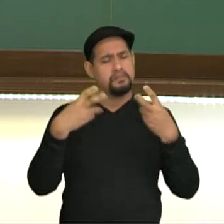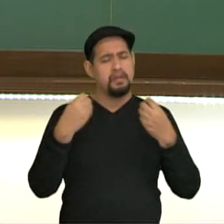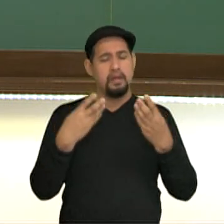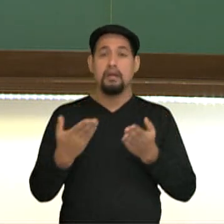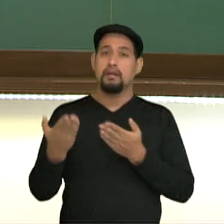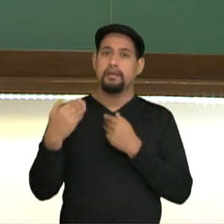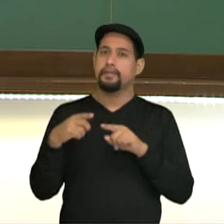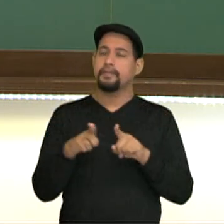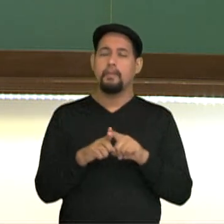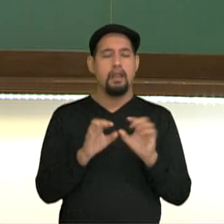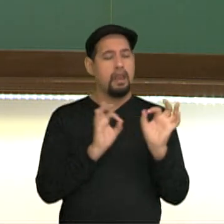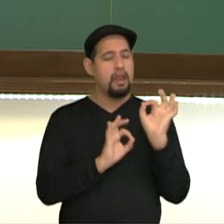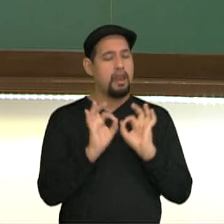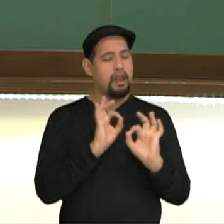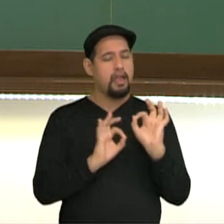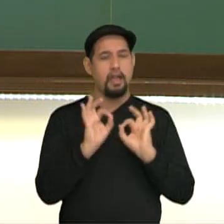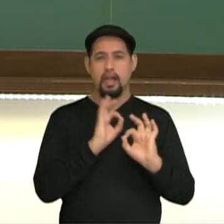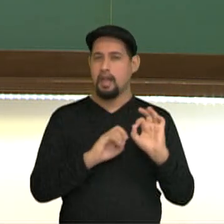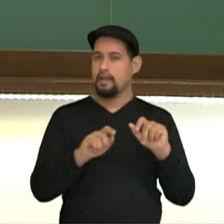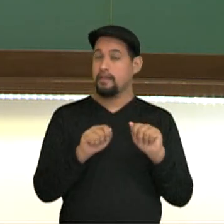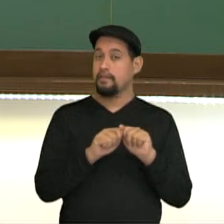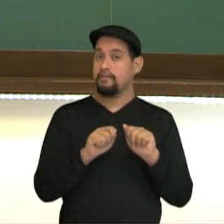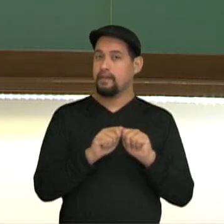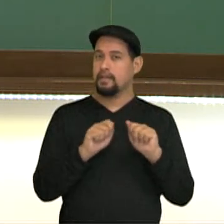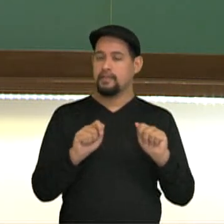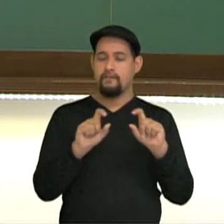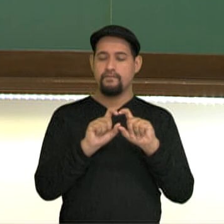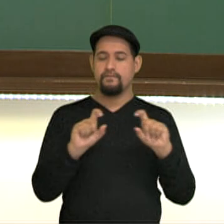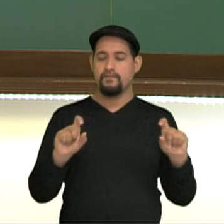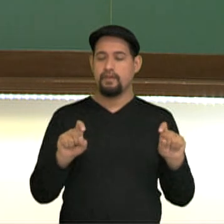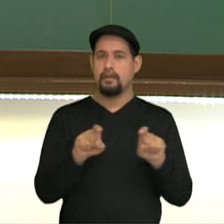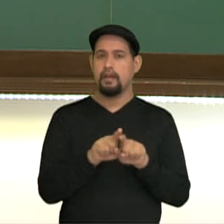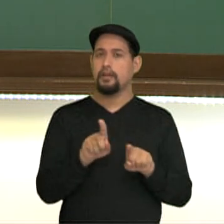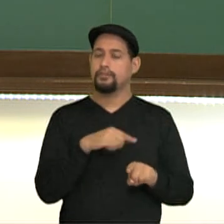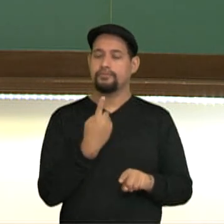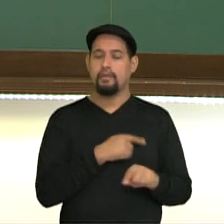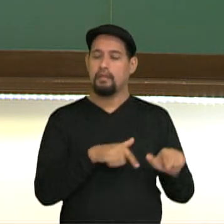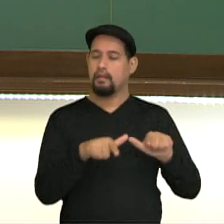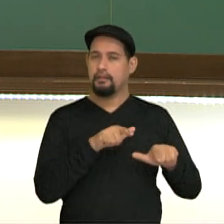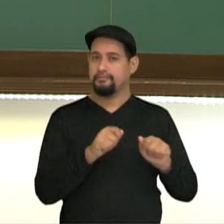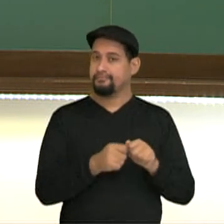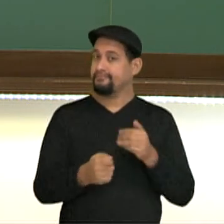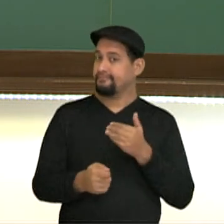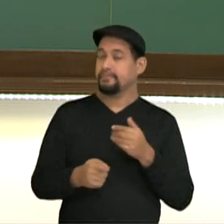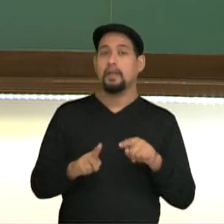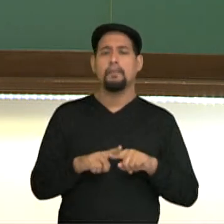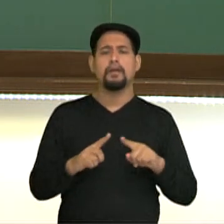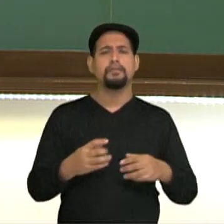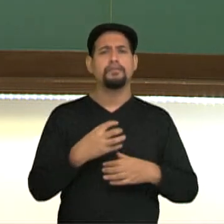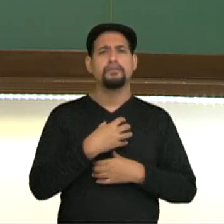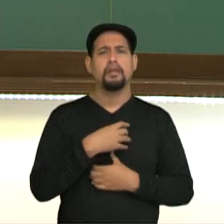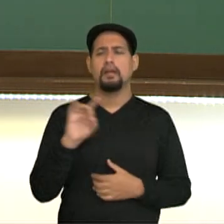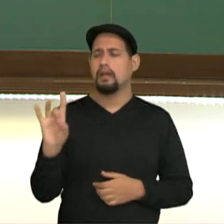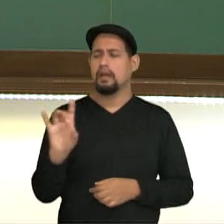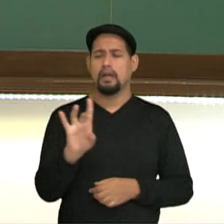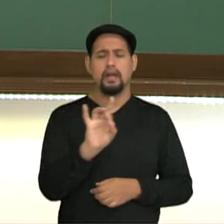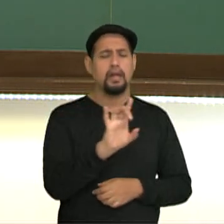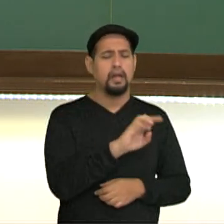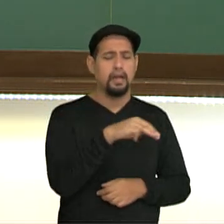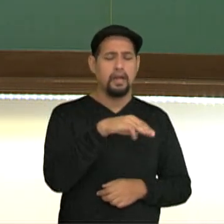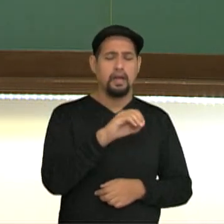ele molda, ele estipula a frase quando a gente for trabalhar com ela. E dessa forma, cada um dos modais